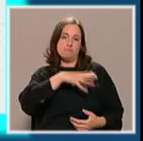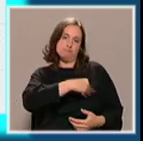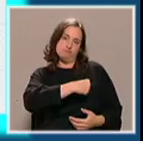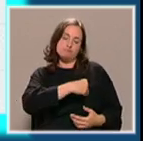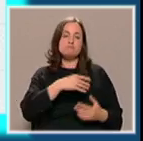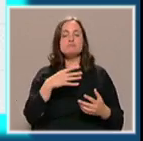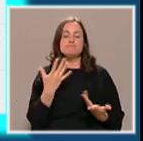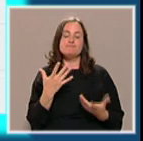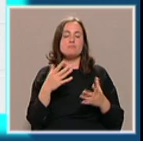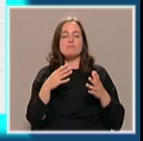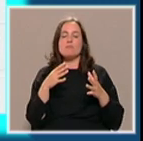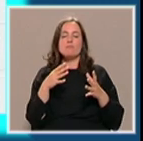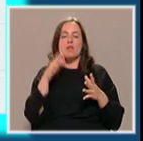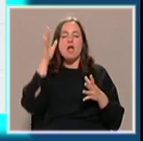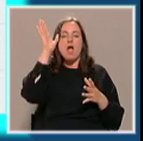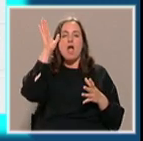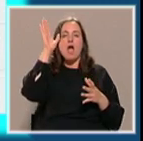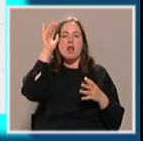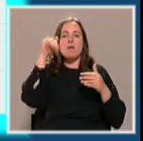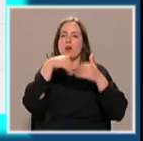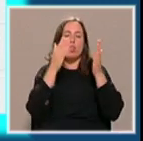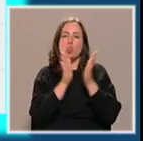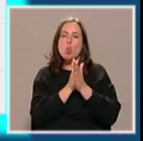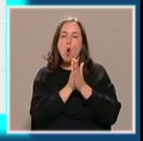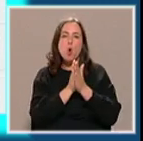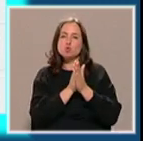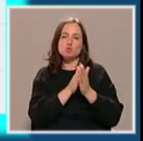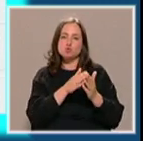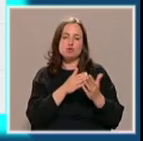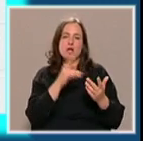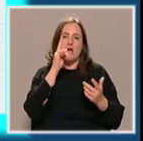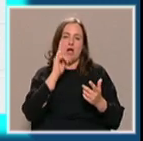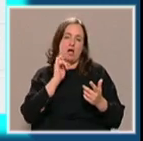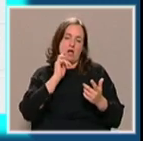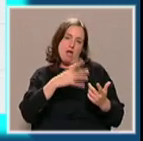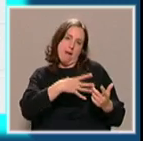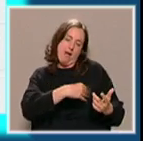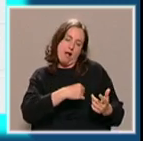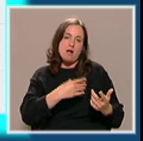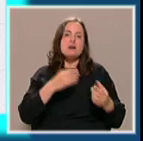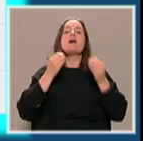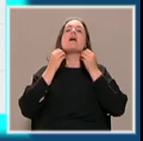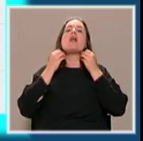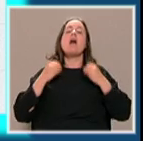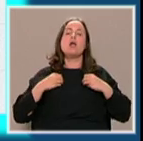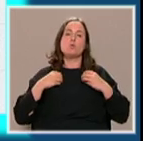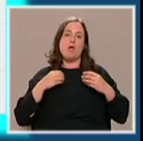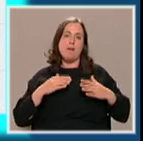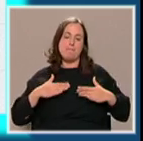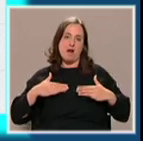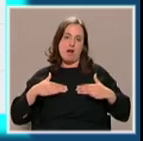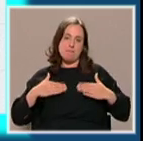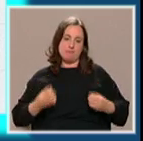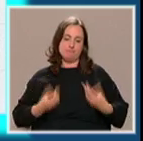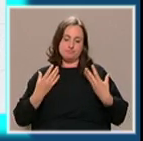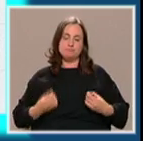mamíferos, as fêmeas, apresentam glândulas mamárias, através das quais têm a capacidade de secretar